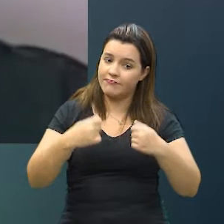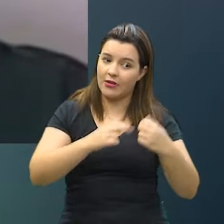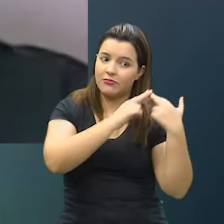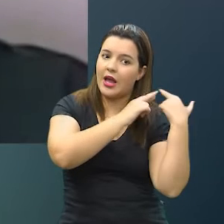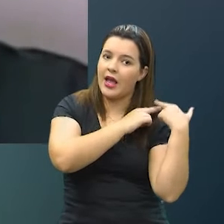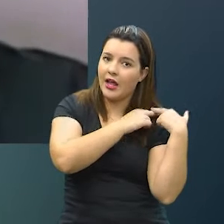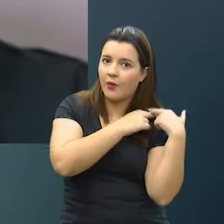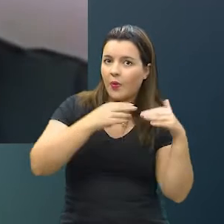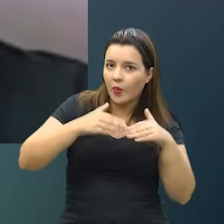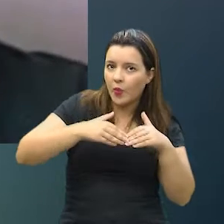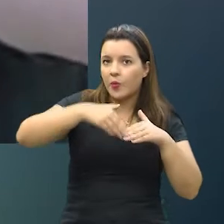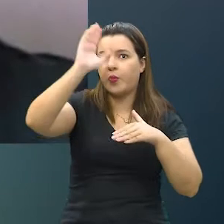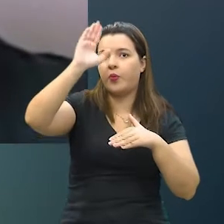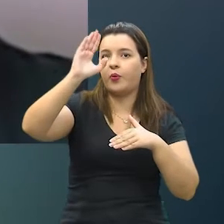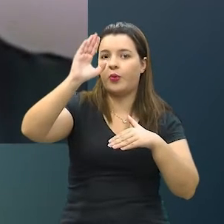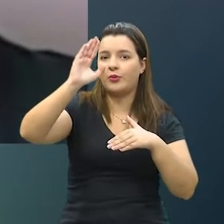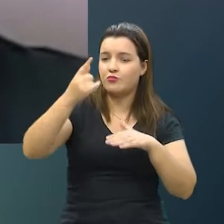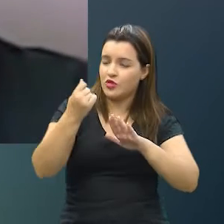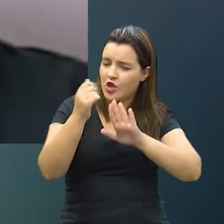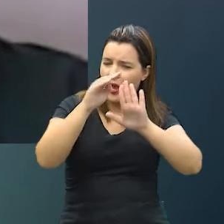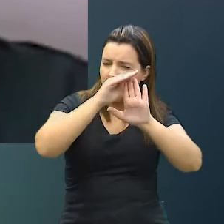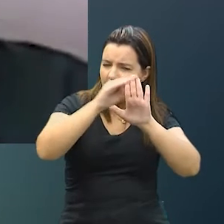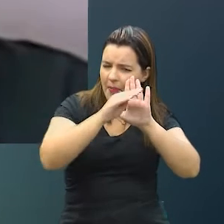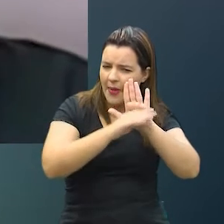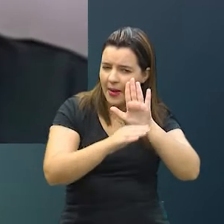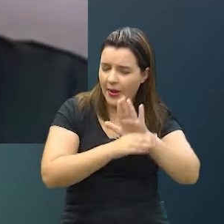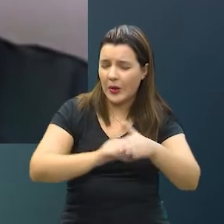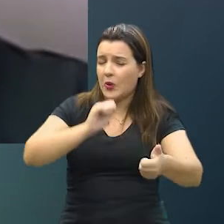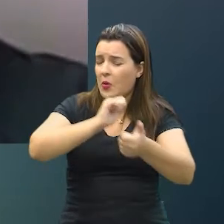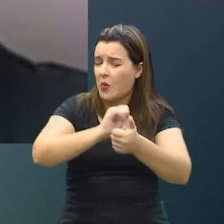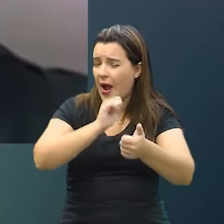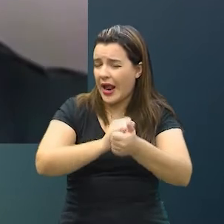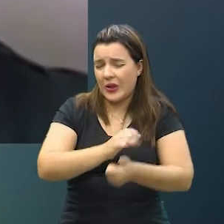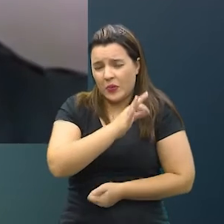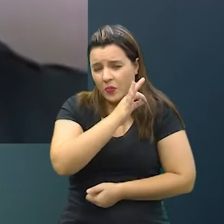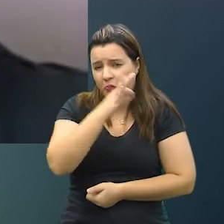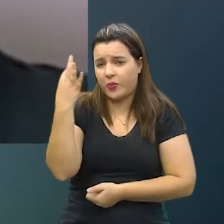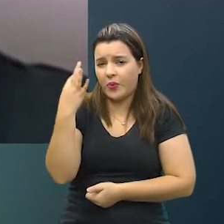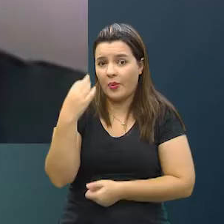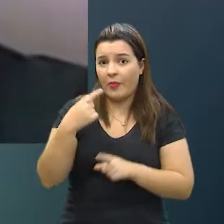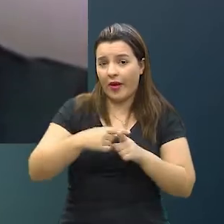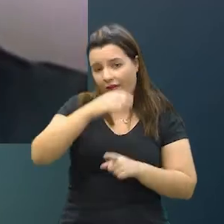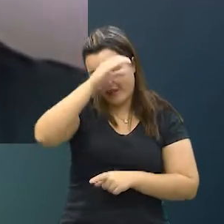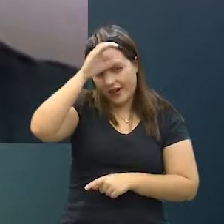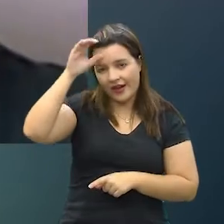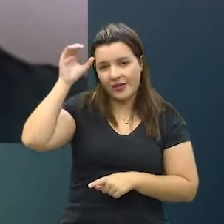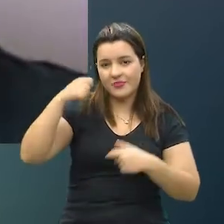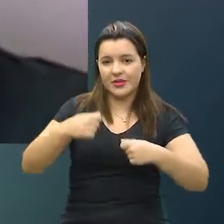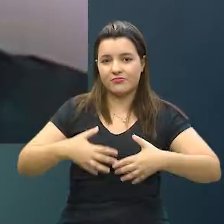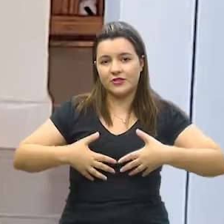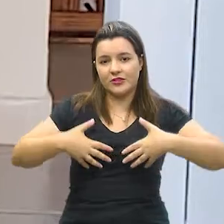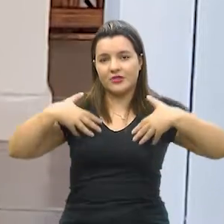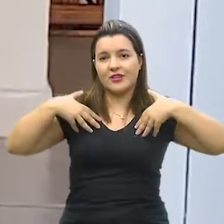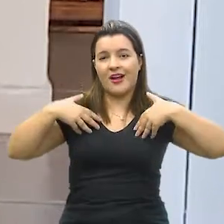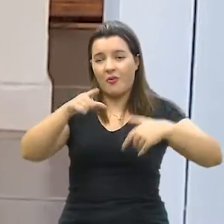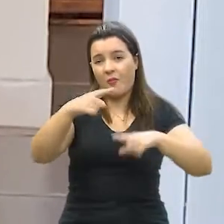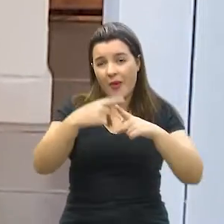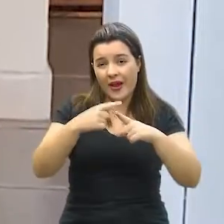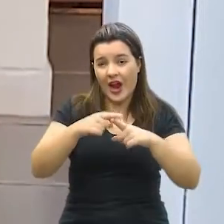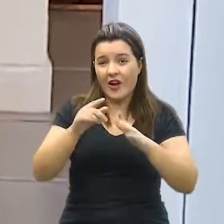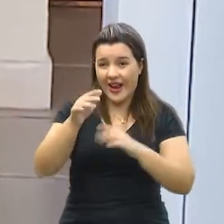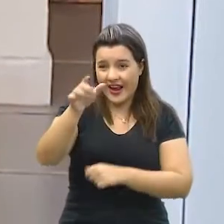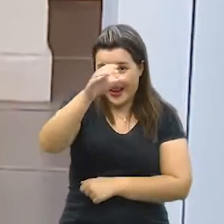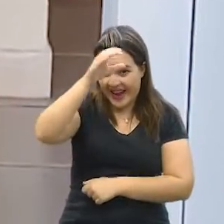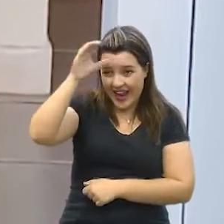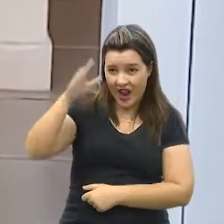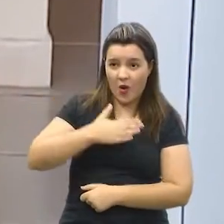que você orçou, manter a qualidade sempre alta e satisfação do cliente. Porque desse cliente gera novos